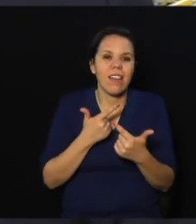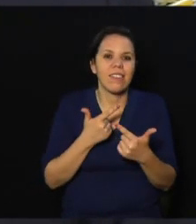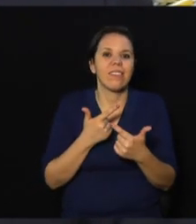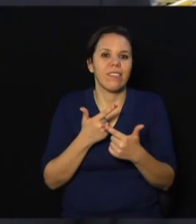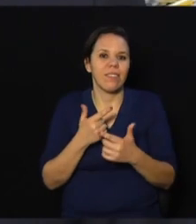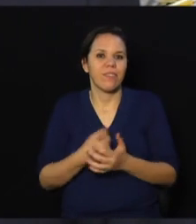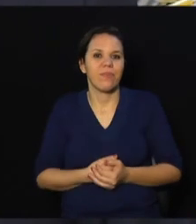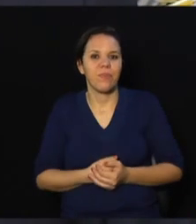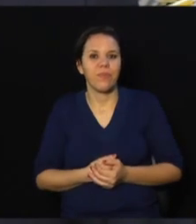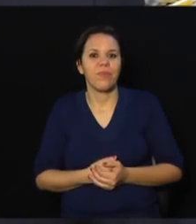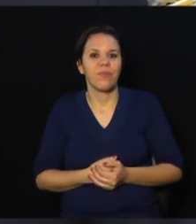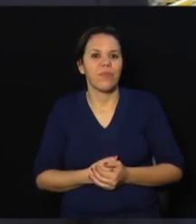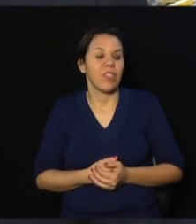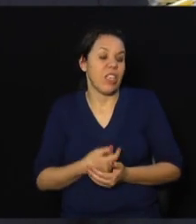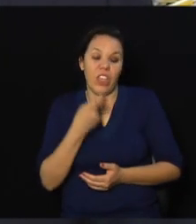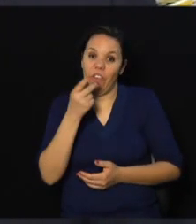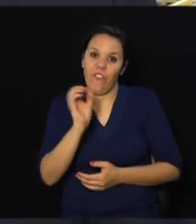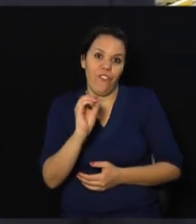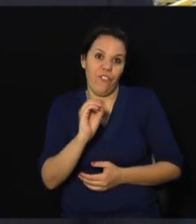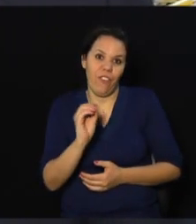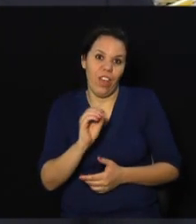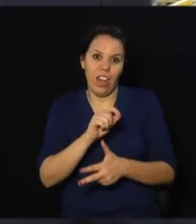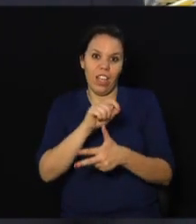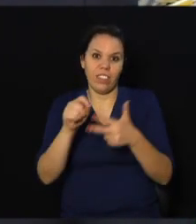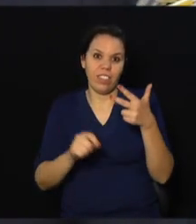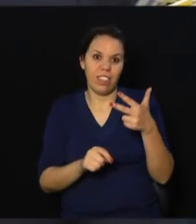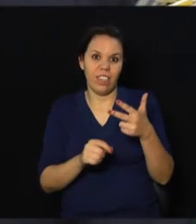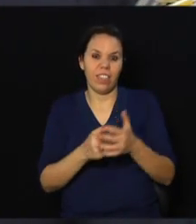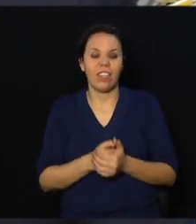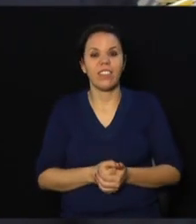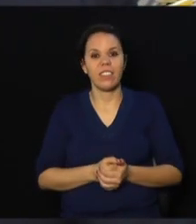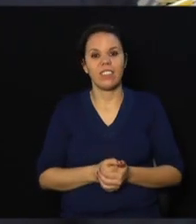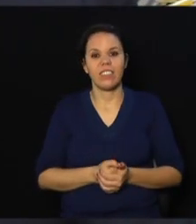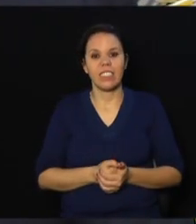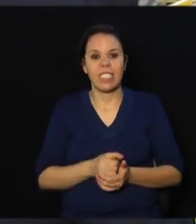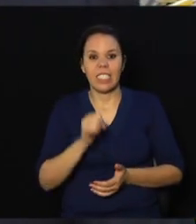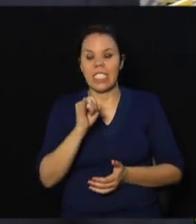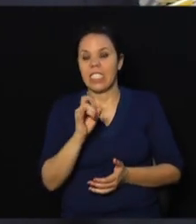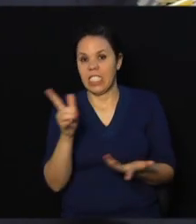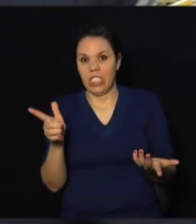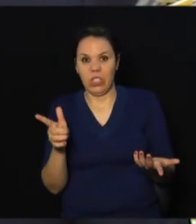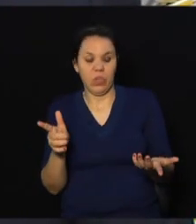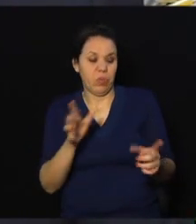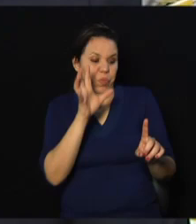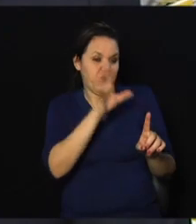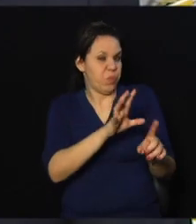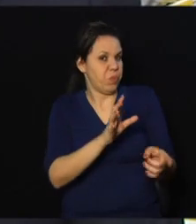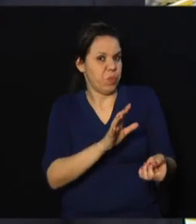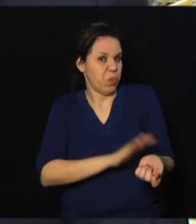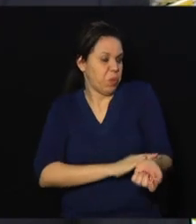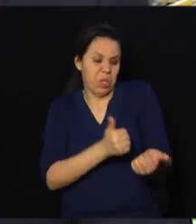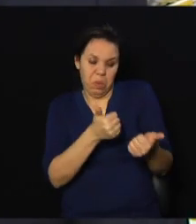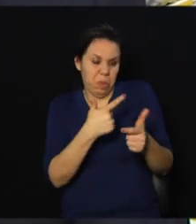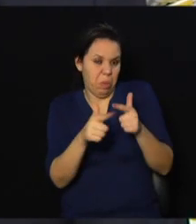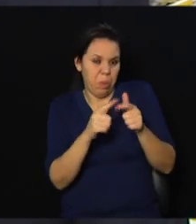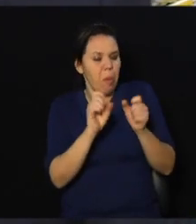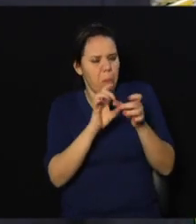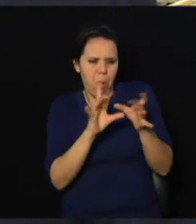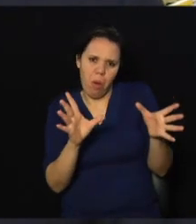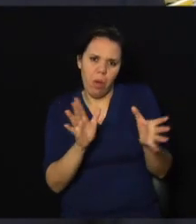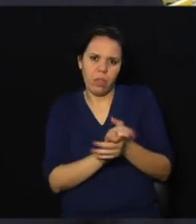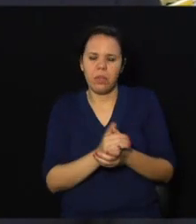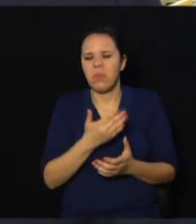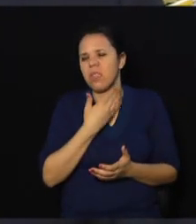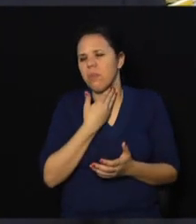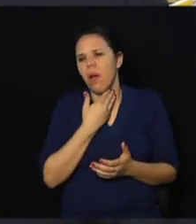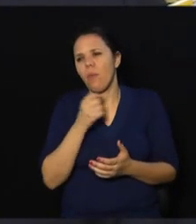Não falar de Enem. Não falar de Enem, mas é aquela bela história. Se isso não causa um estresse muito intenso, pode até falar, mas bater papo, ou